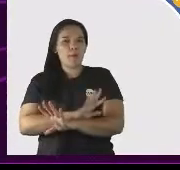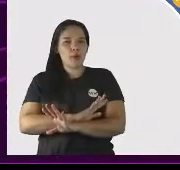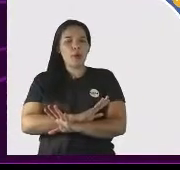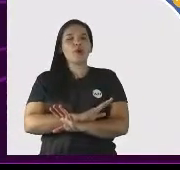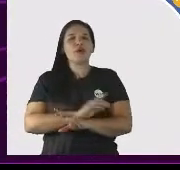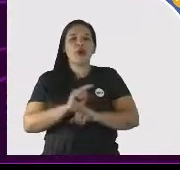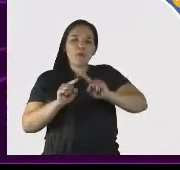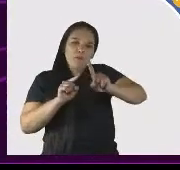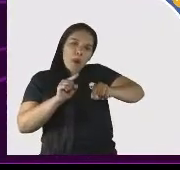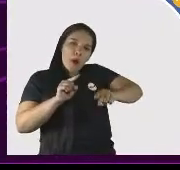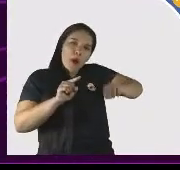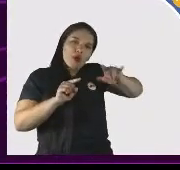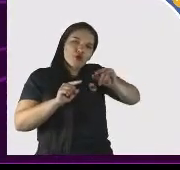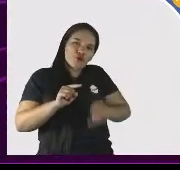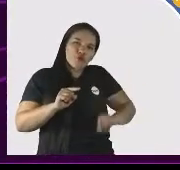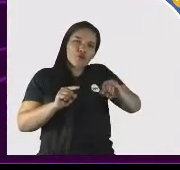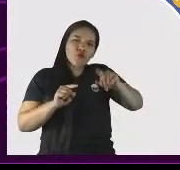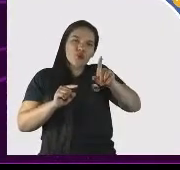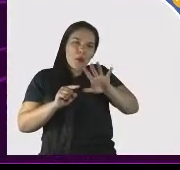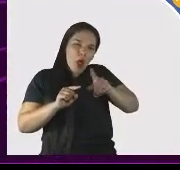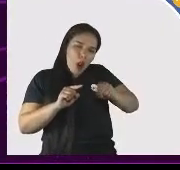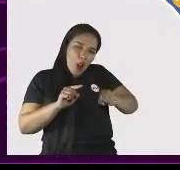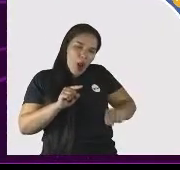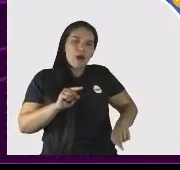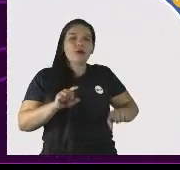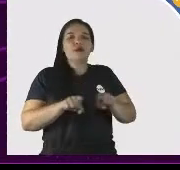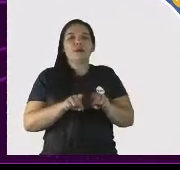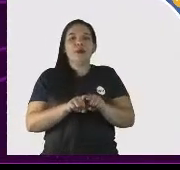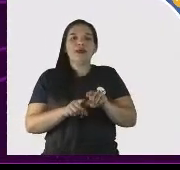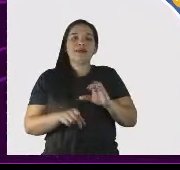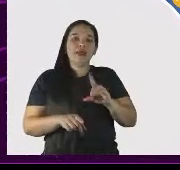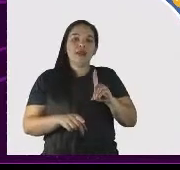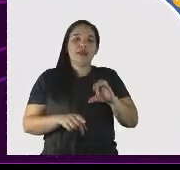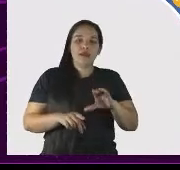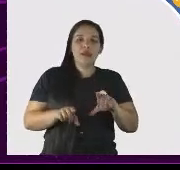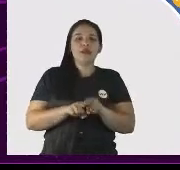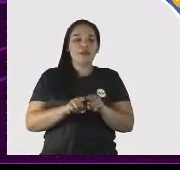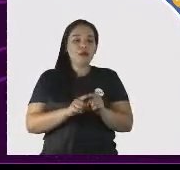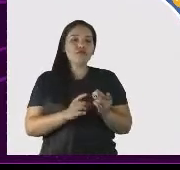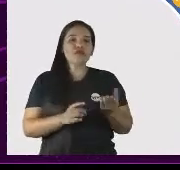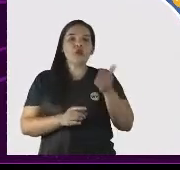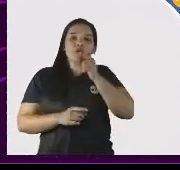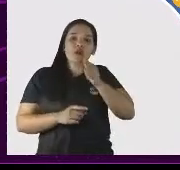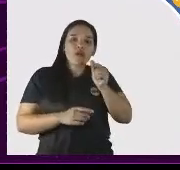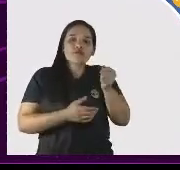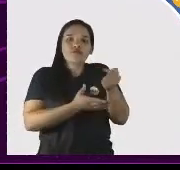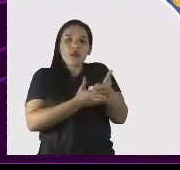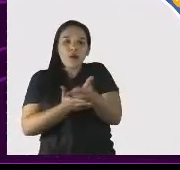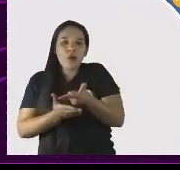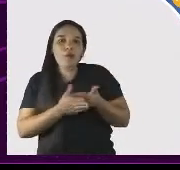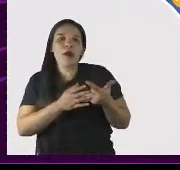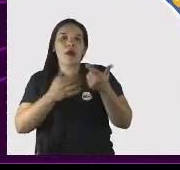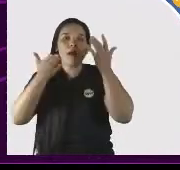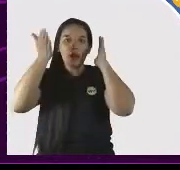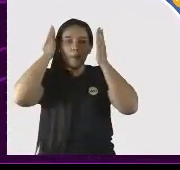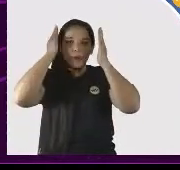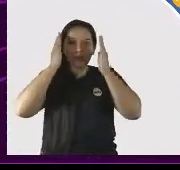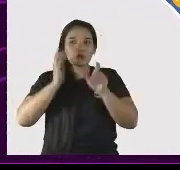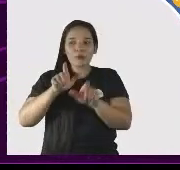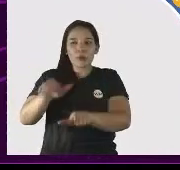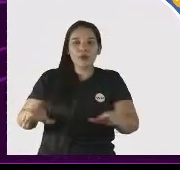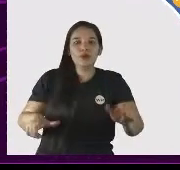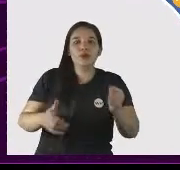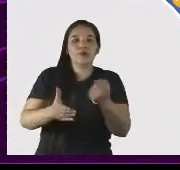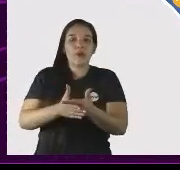juros e os CDs e volte de novo até um pouco mais de representatividade mas isso tudo tem uma positividade porque quando